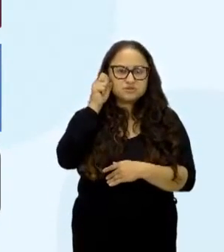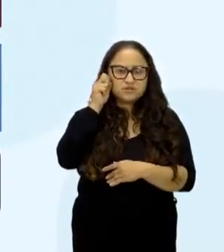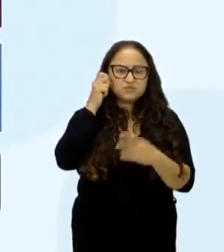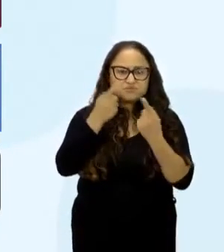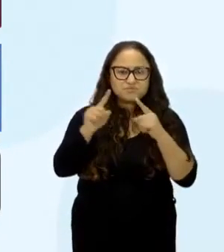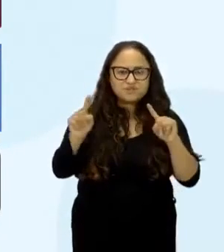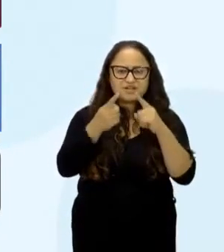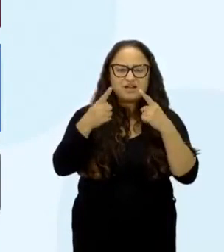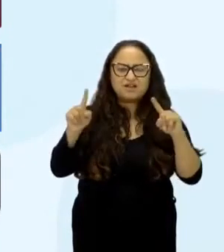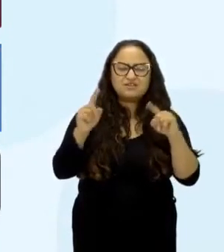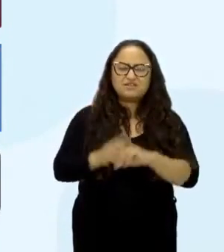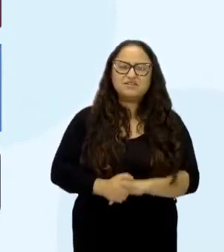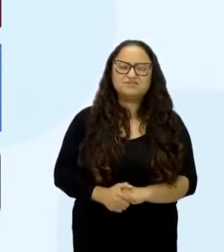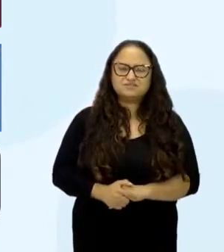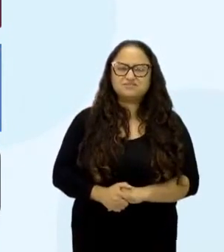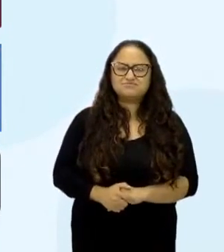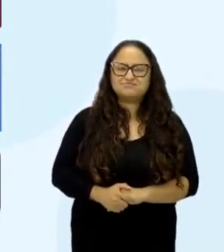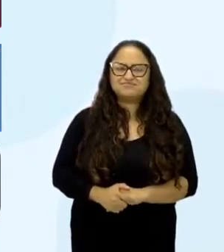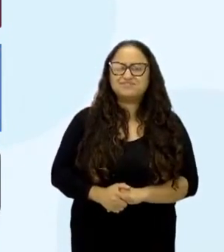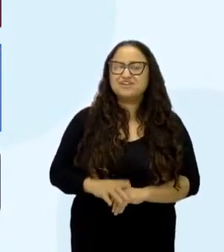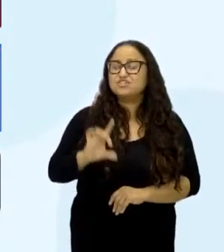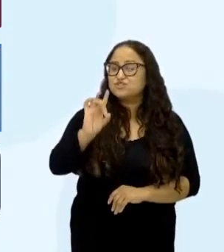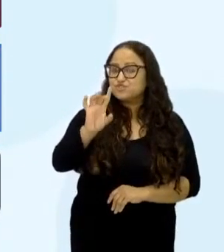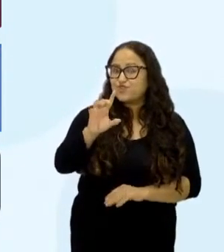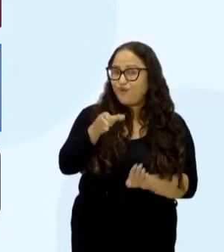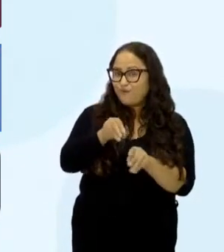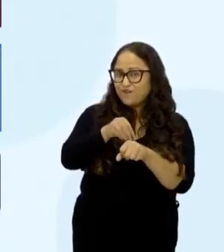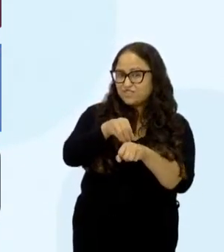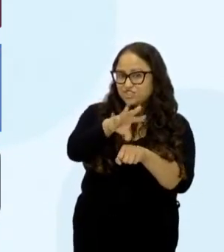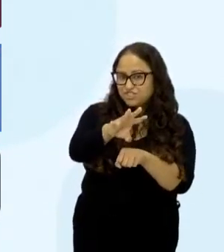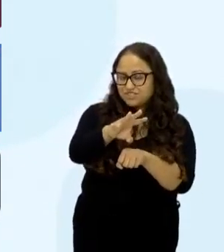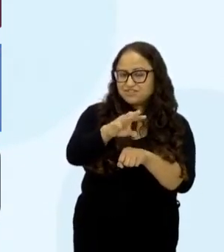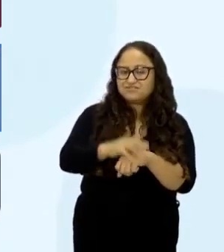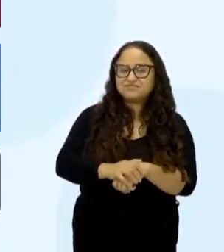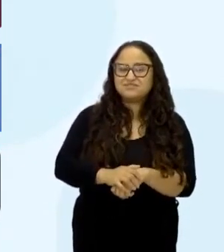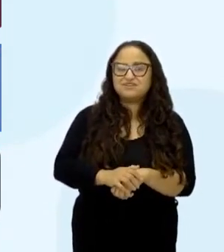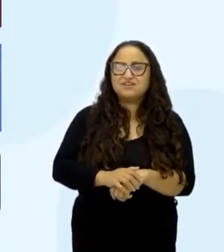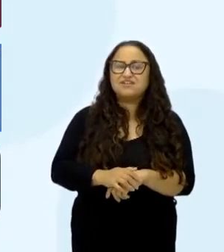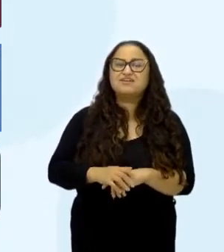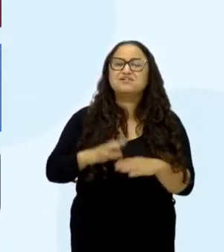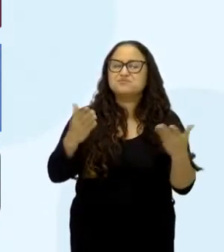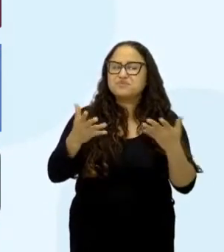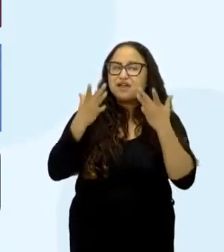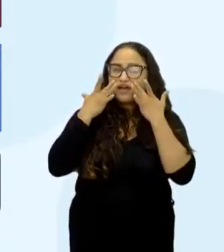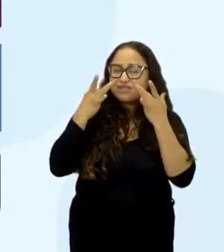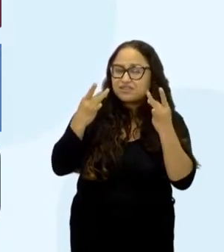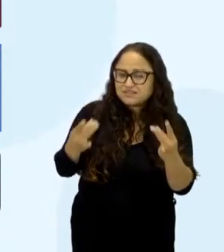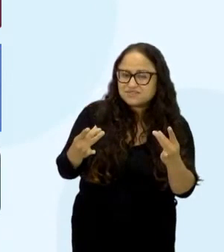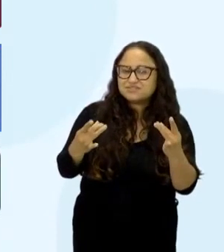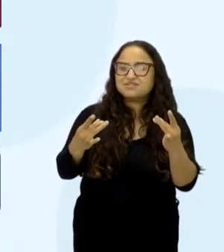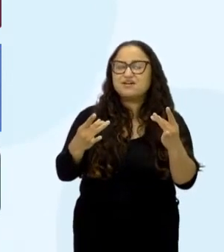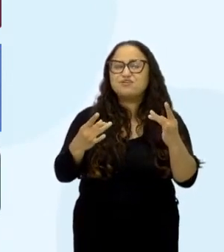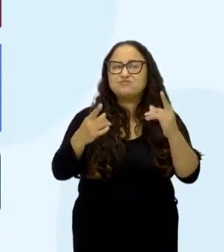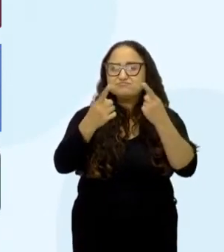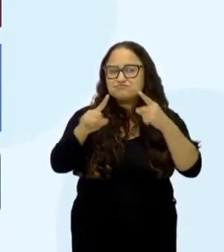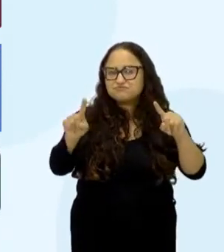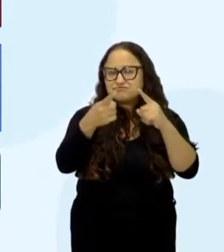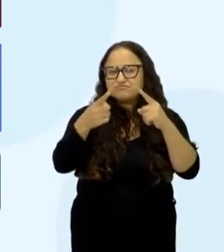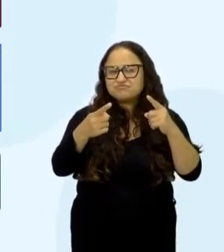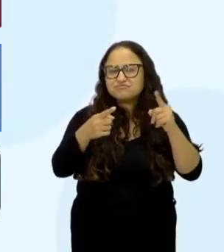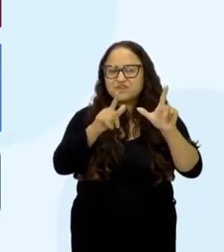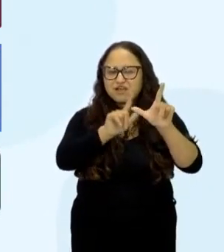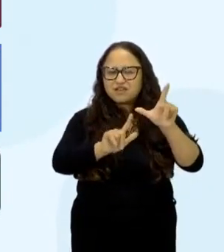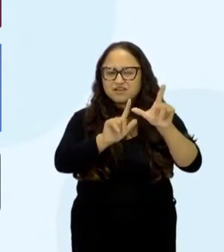música Imagine by John Lennon. Então é só uma recomendação. Pay attention to its lyrics. Presta atenção na letra dessa